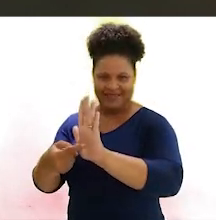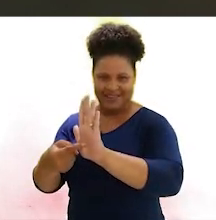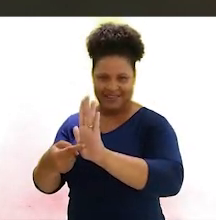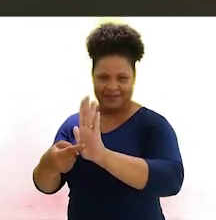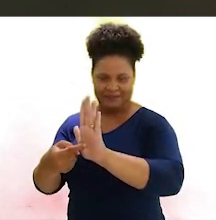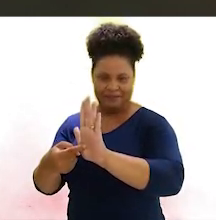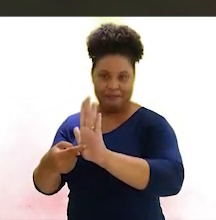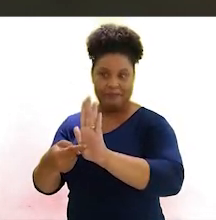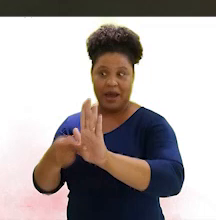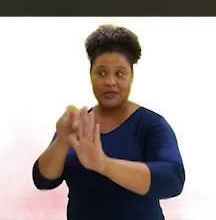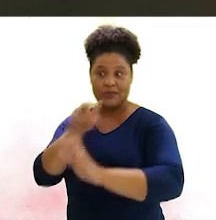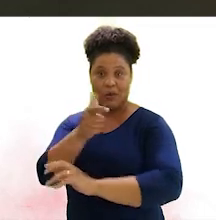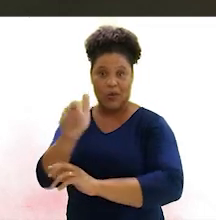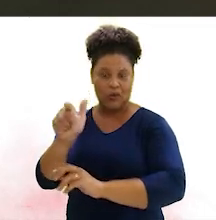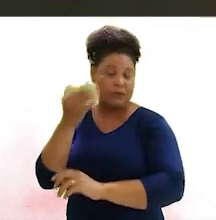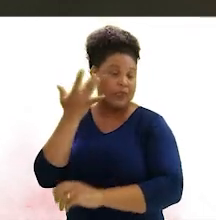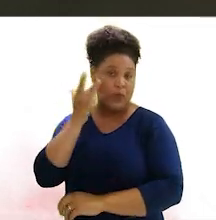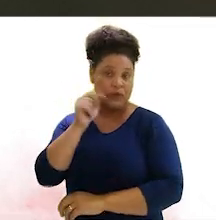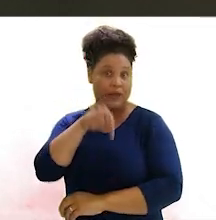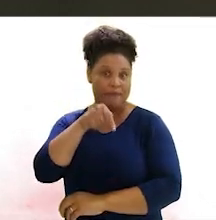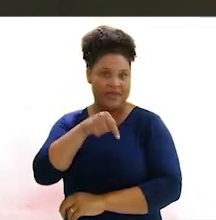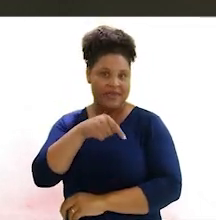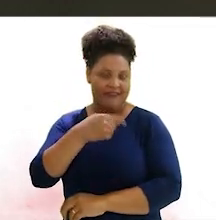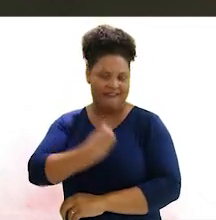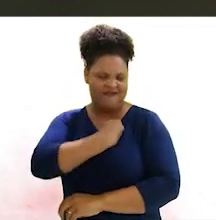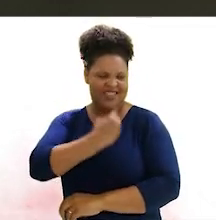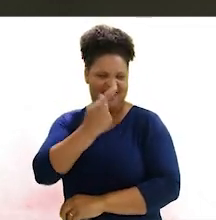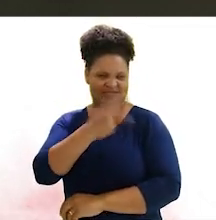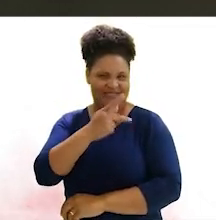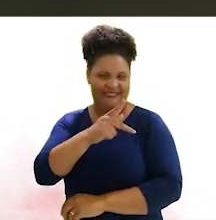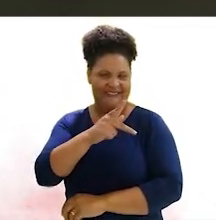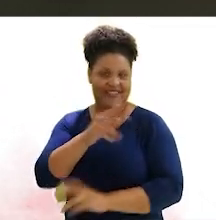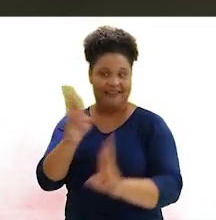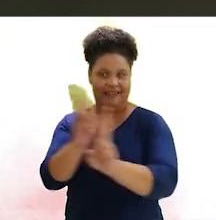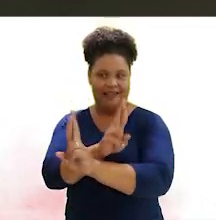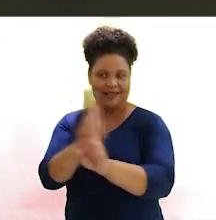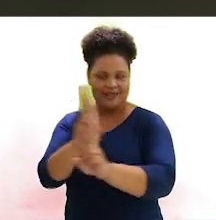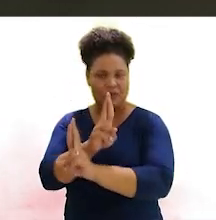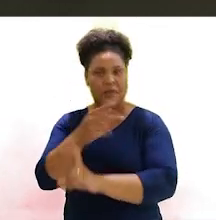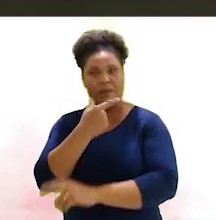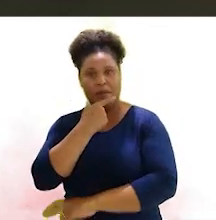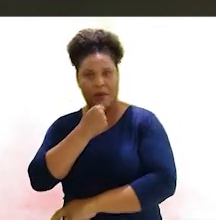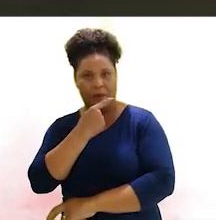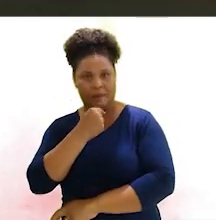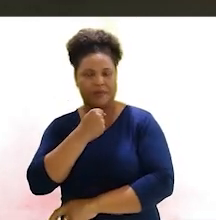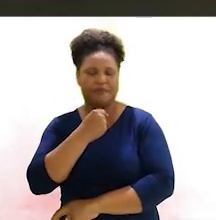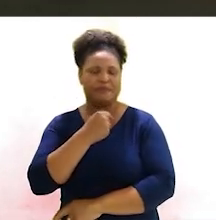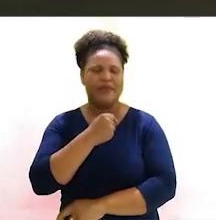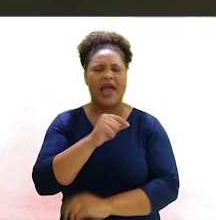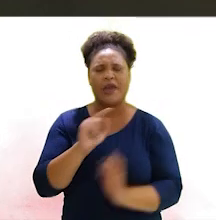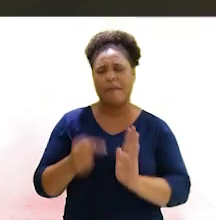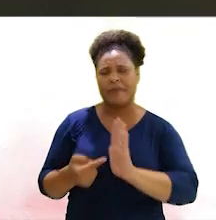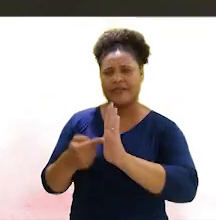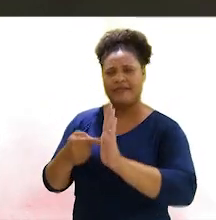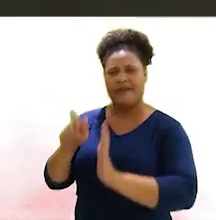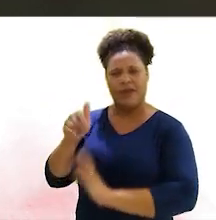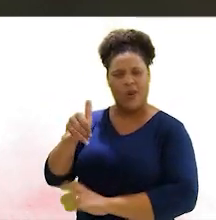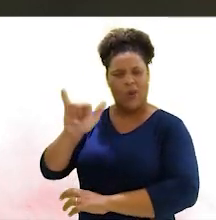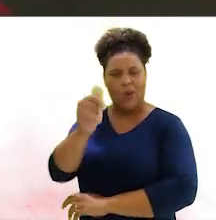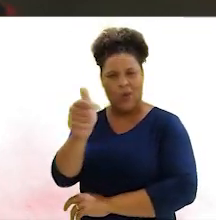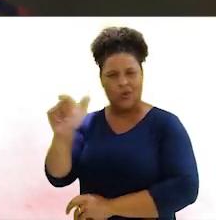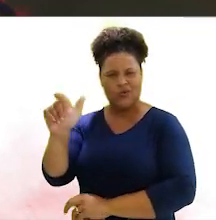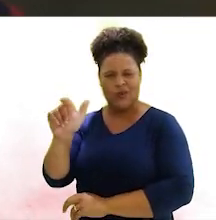sabia que também se relacionava com outros meninos mas eu era apaixonado por ele a um outro amigo que eu sabia que era gay e eles